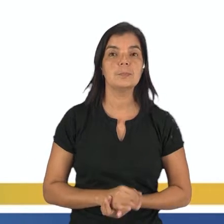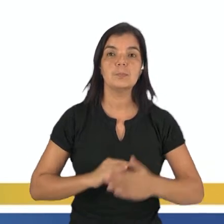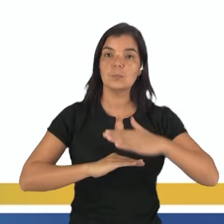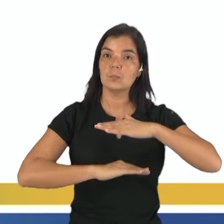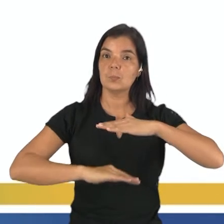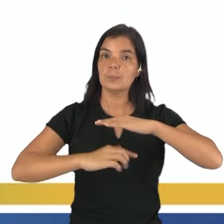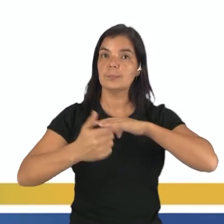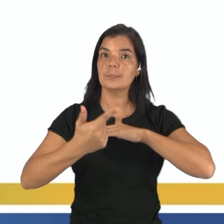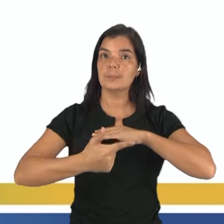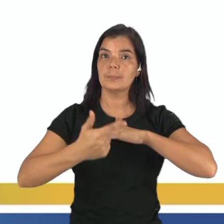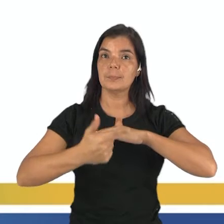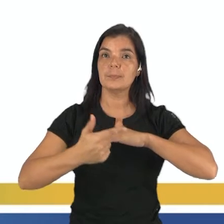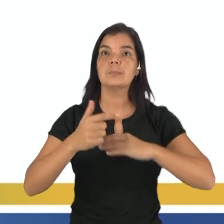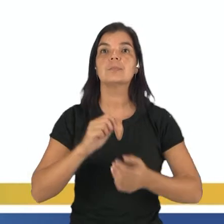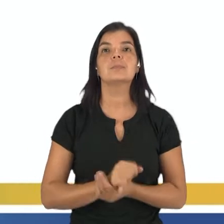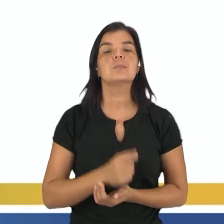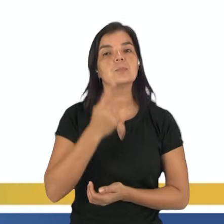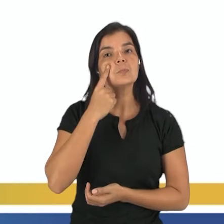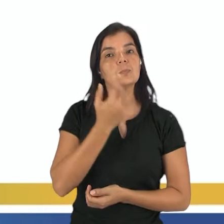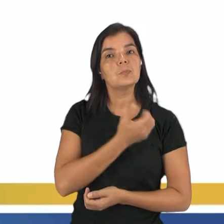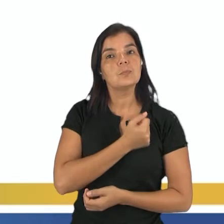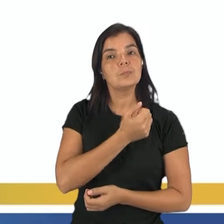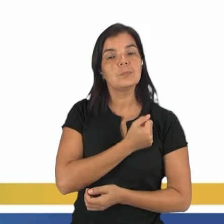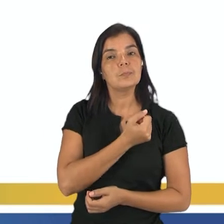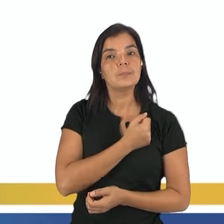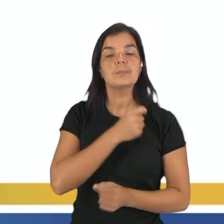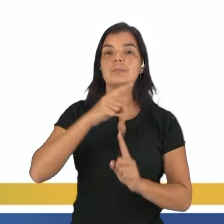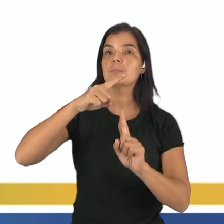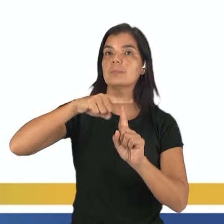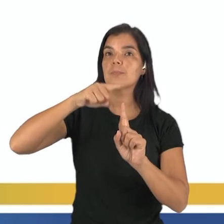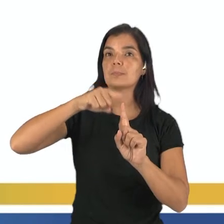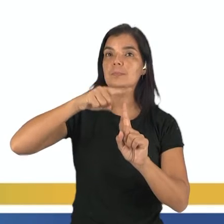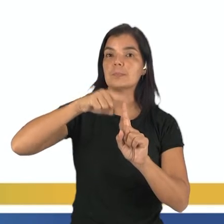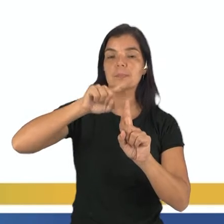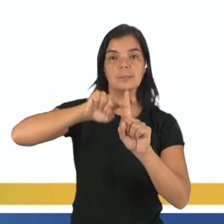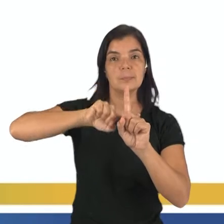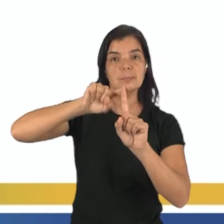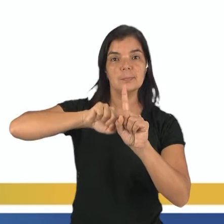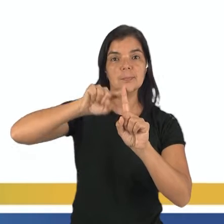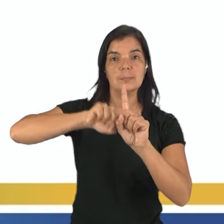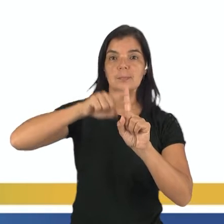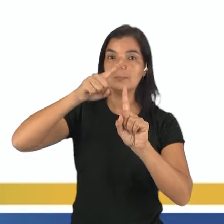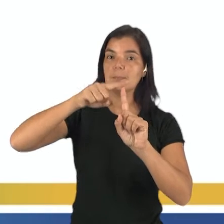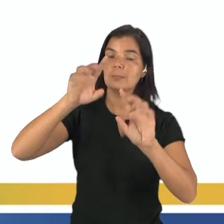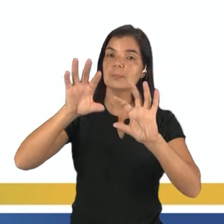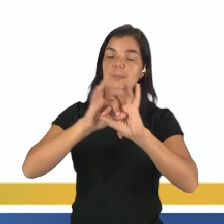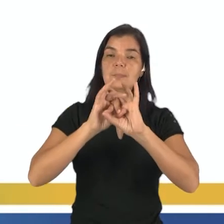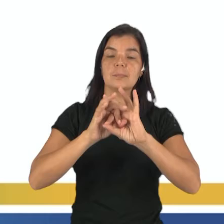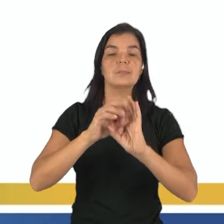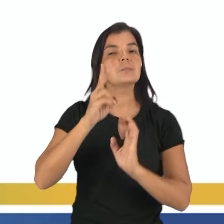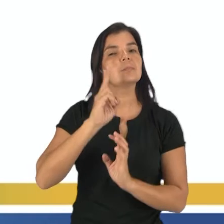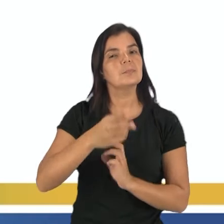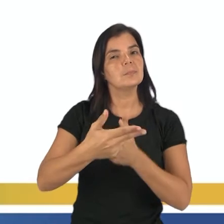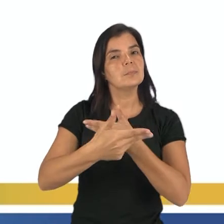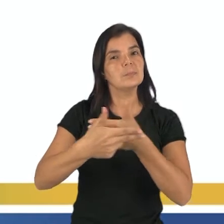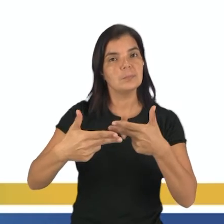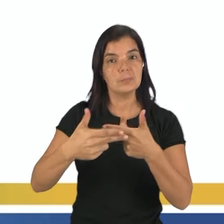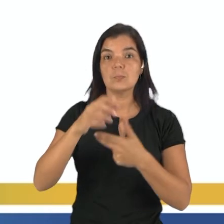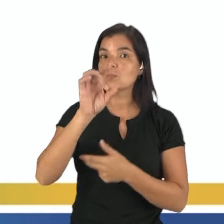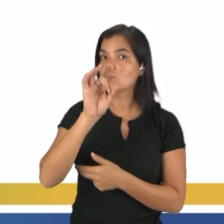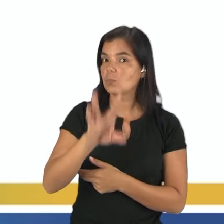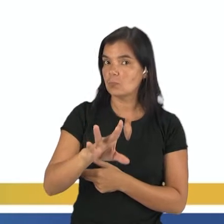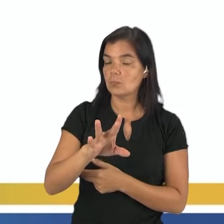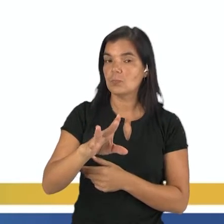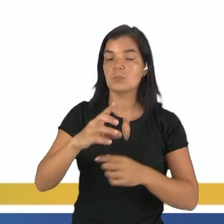de base quadrada abaixo e determine o número de faces, arestas e vértices. Então, nós vamos determinar as mesmas coisas, só